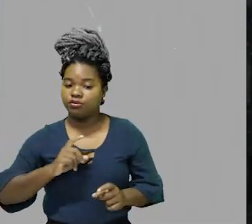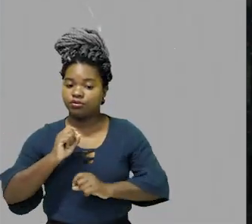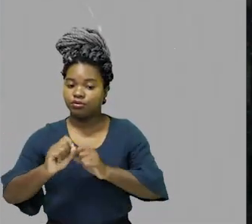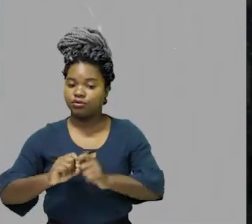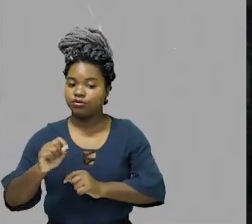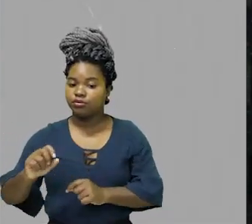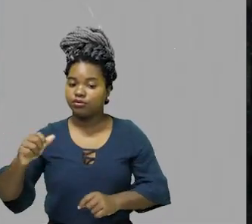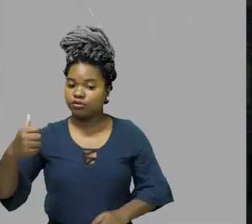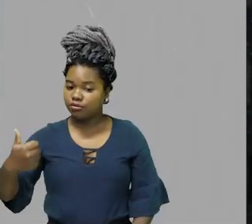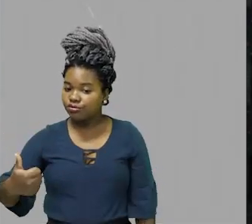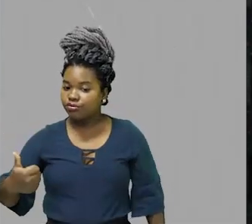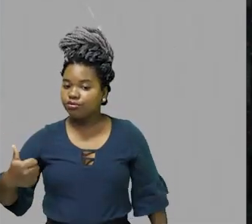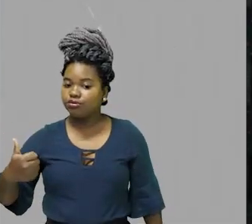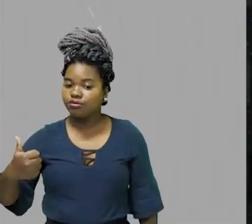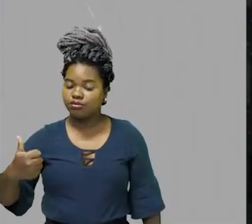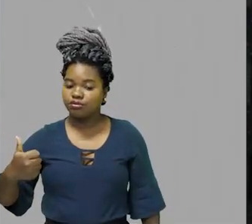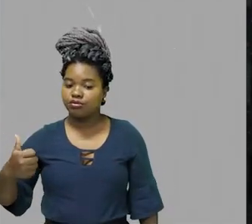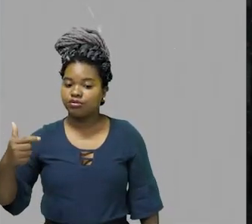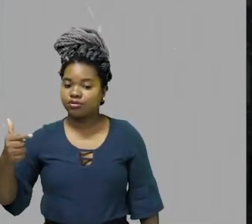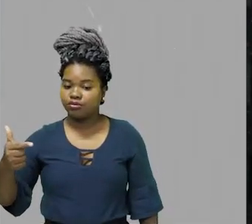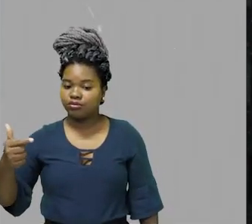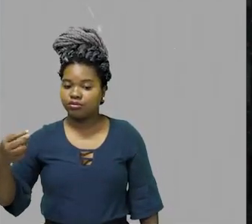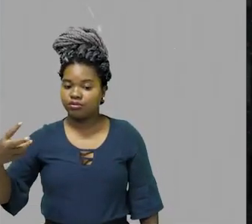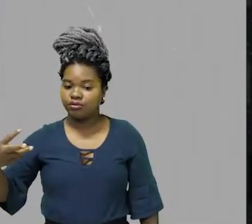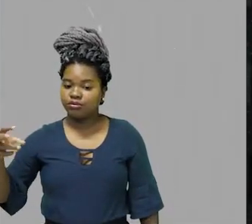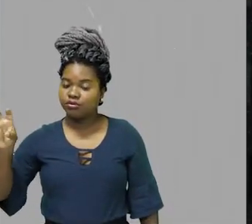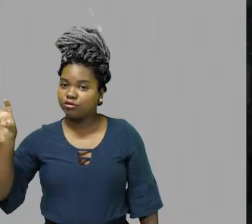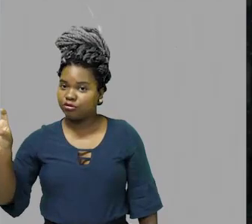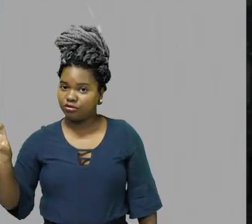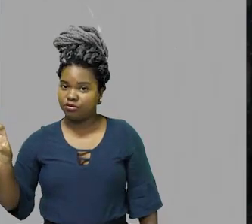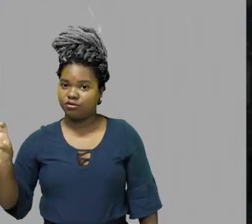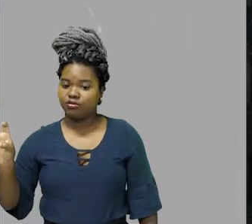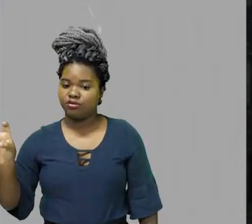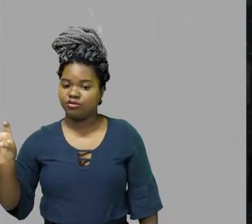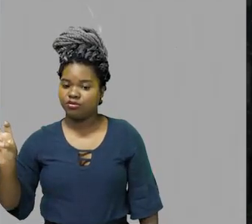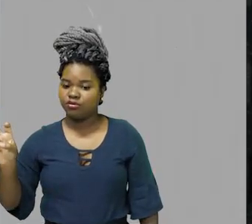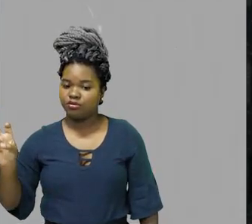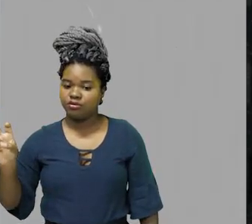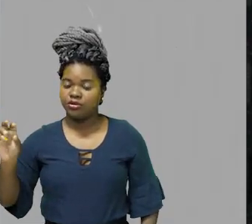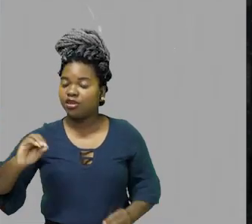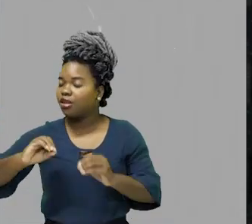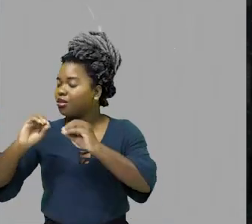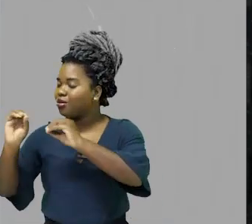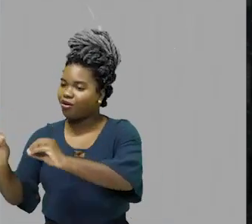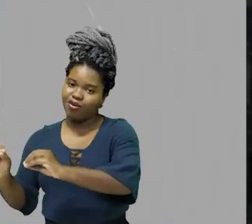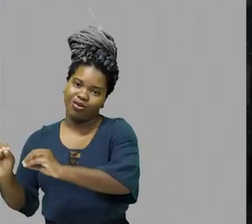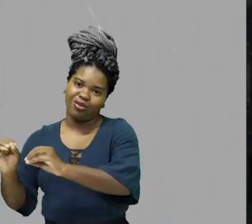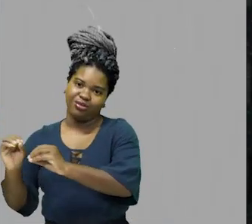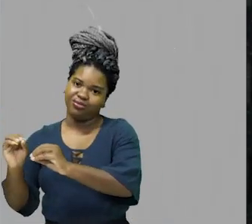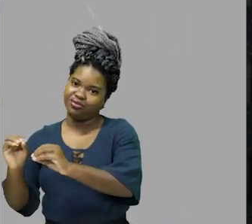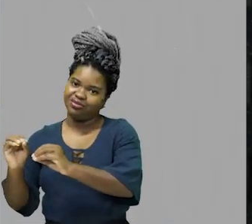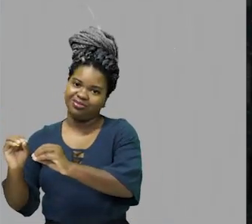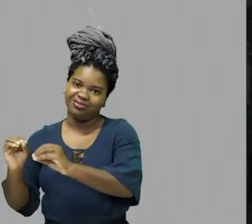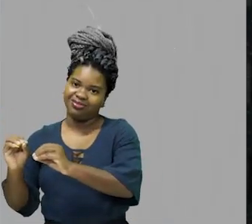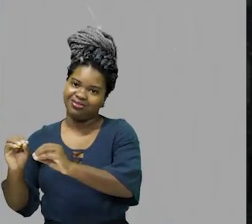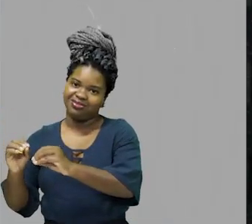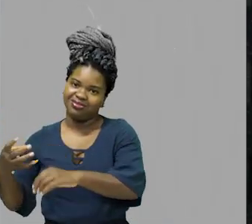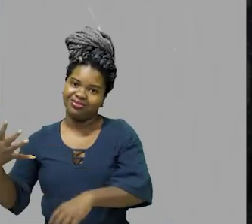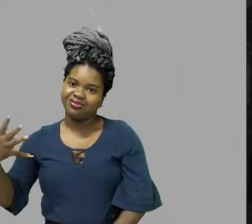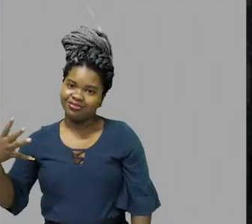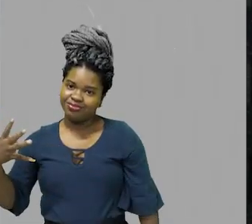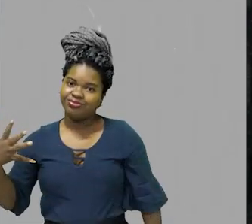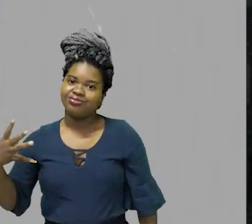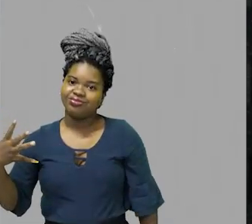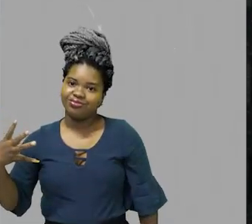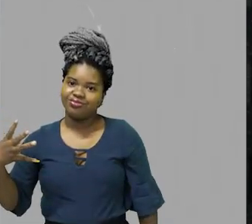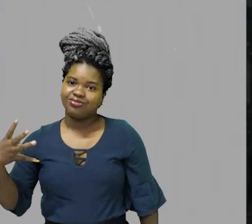aqui, ela colocou o exon 1, 2, 3 e o 5. Ela não colocou a informação do exon 4